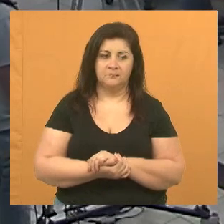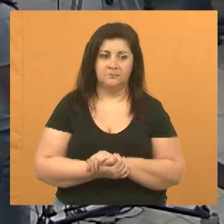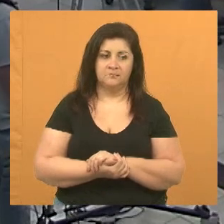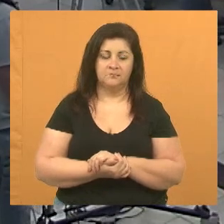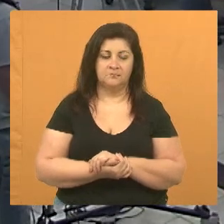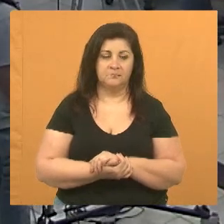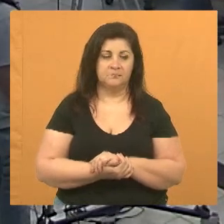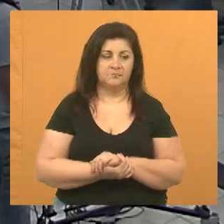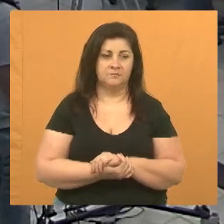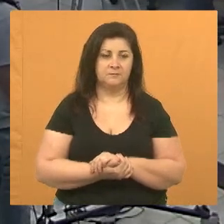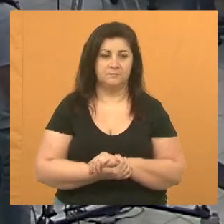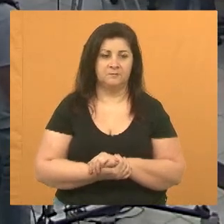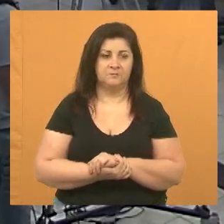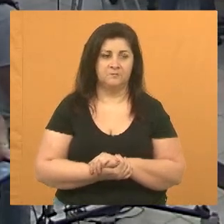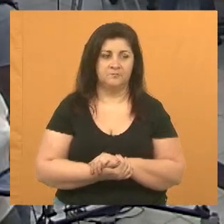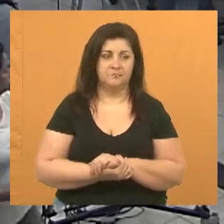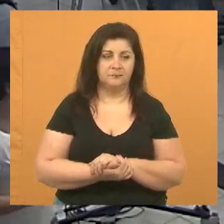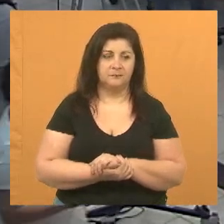Obrigada.